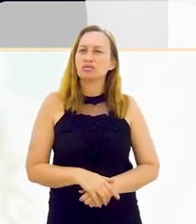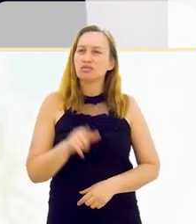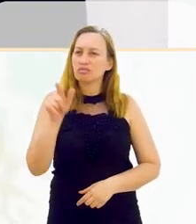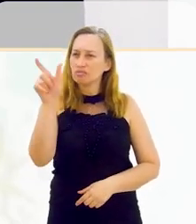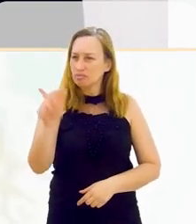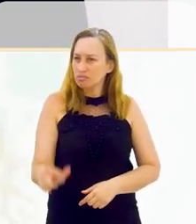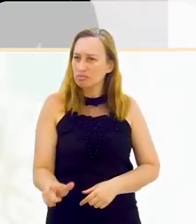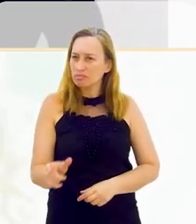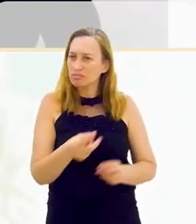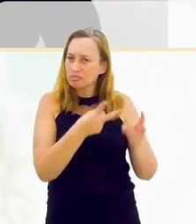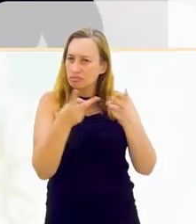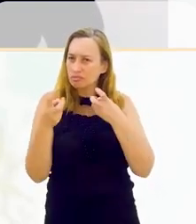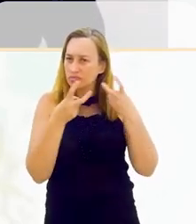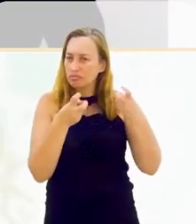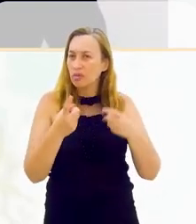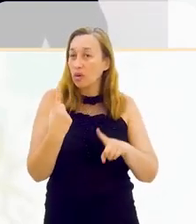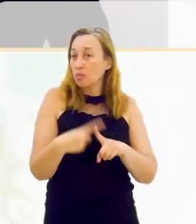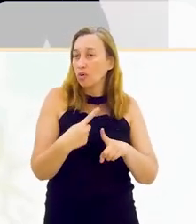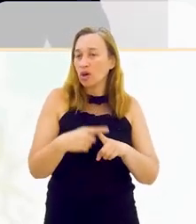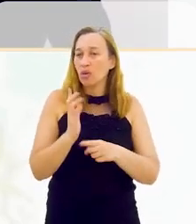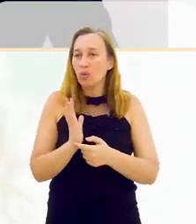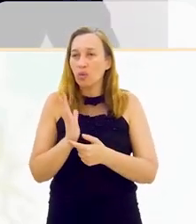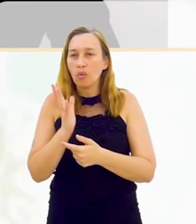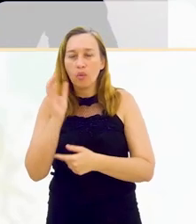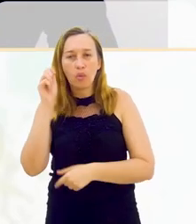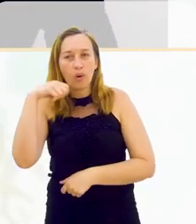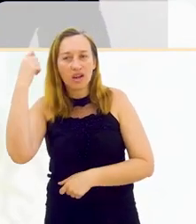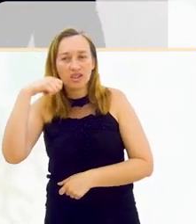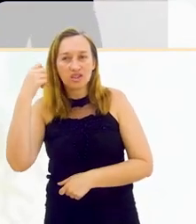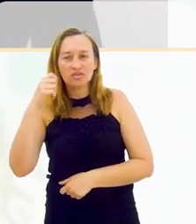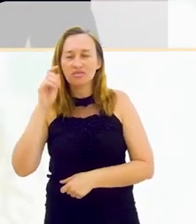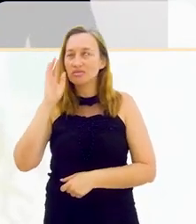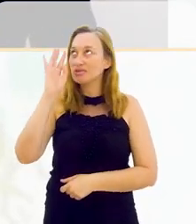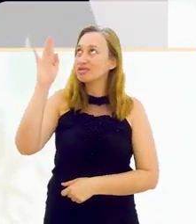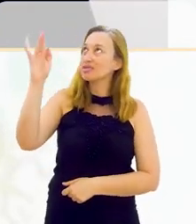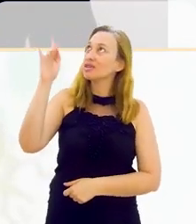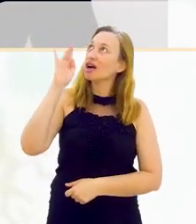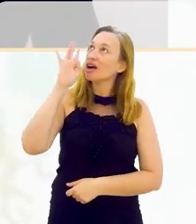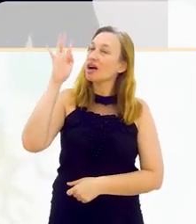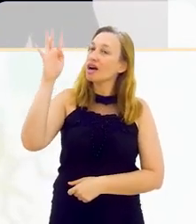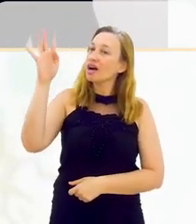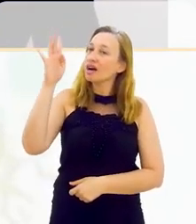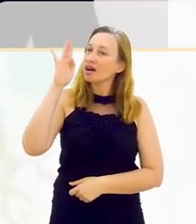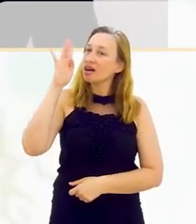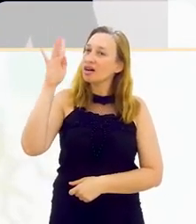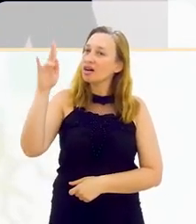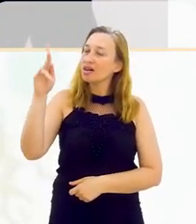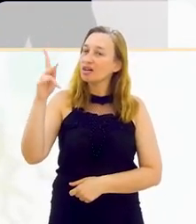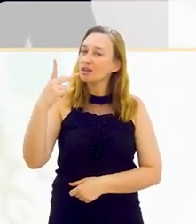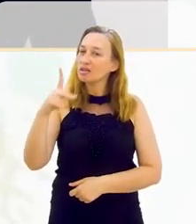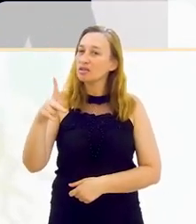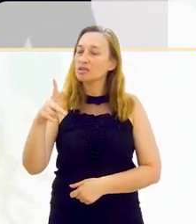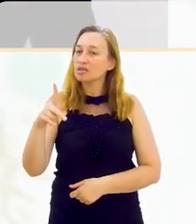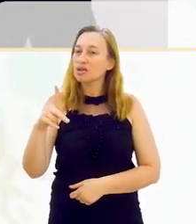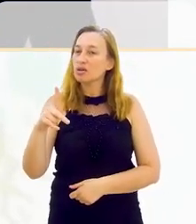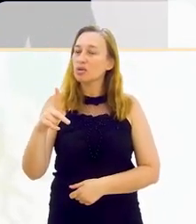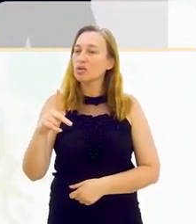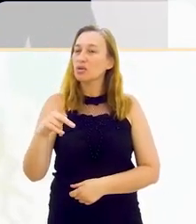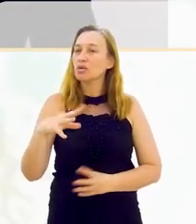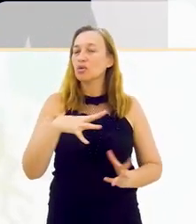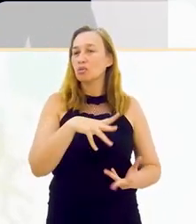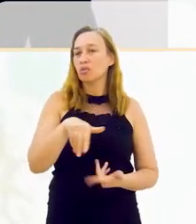por exemplo, que você é uma pessoa observadora? Porque o artista tem muito essa coisa da viagem, né? De estar lá no seu